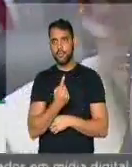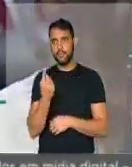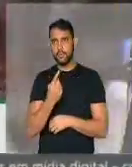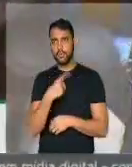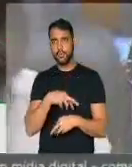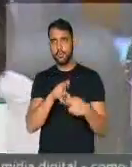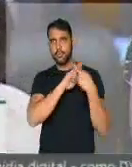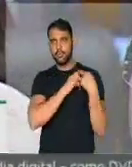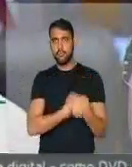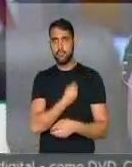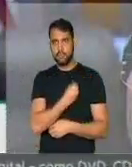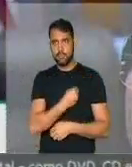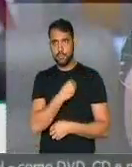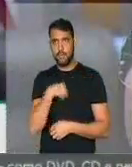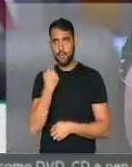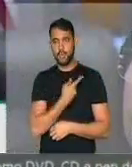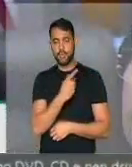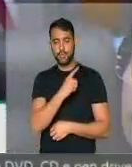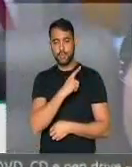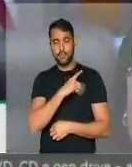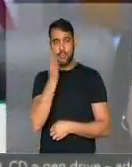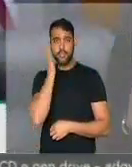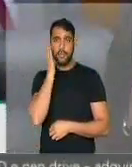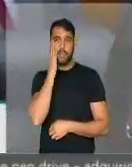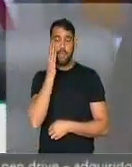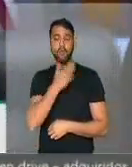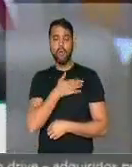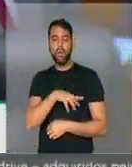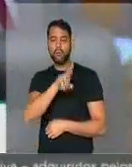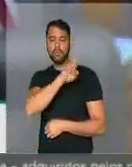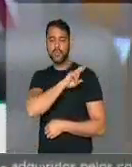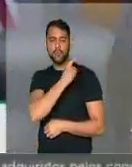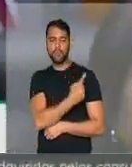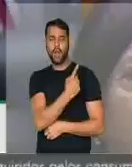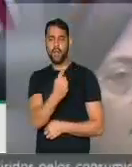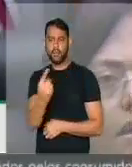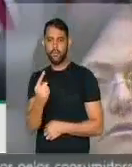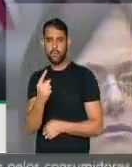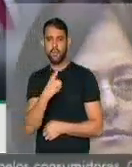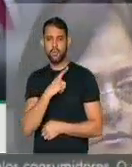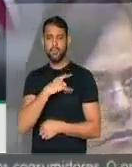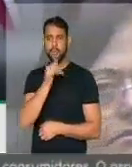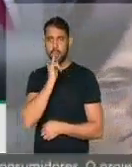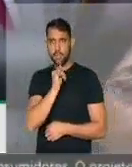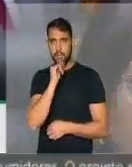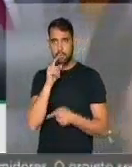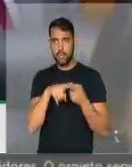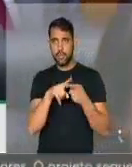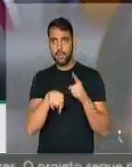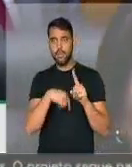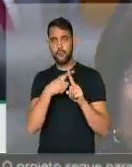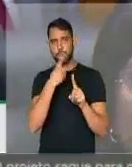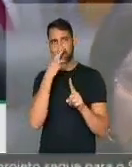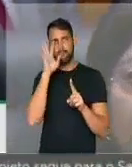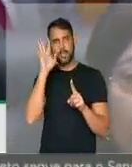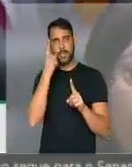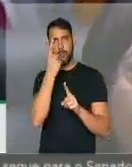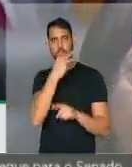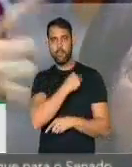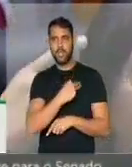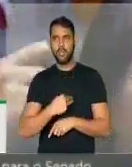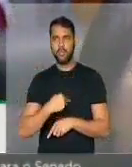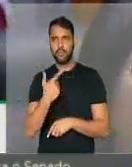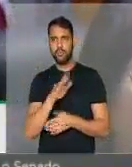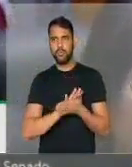das responsabilidades. Nós temos que saber qual a responsabilidade de cada um. Dou um exemplo. Se imaginarmos que um